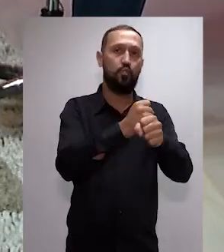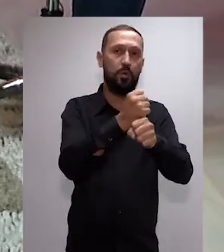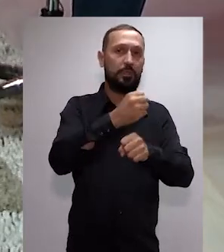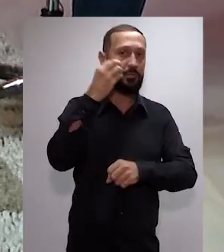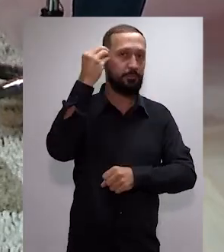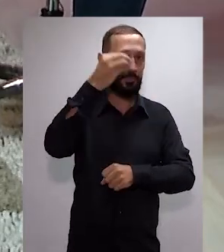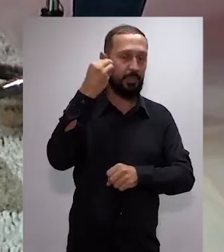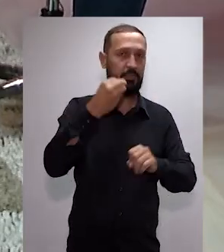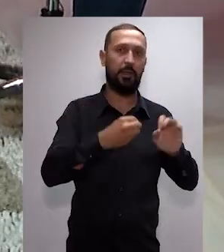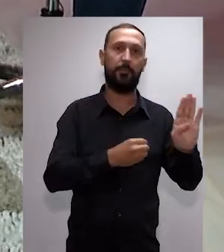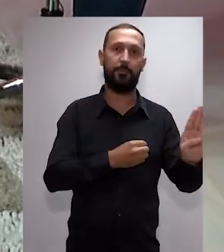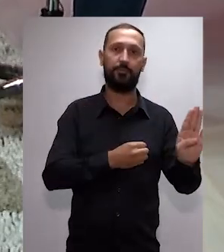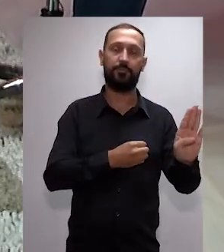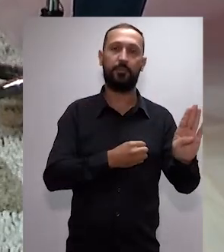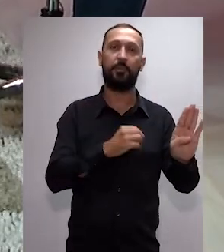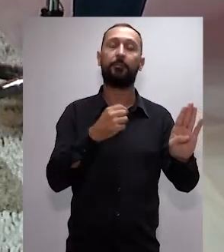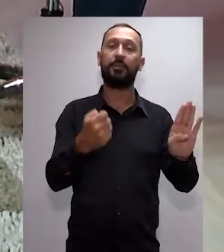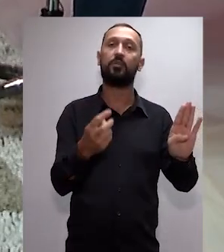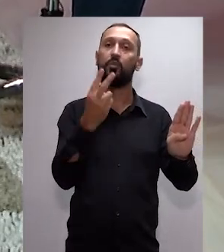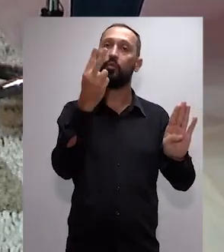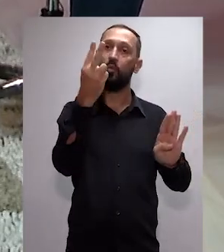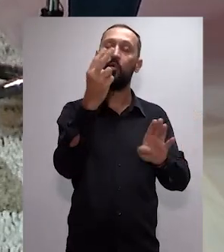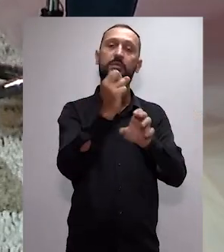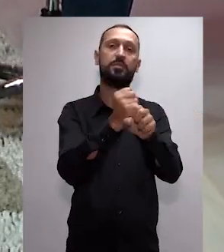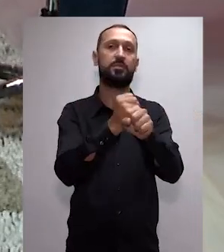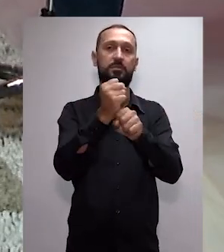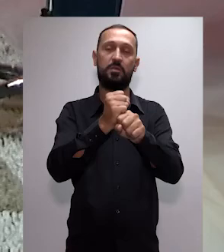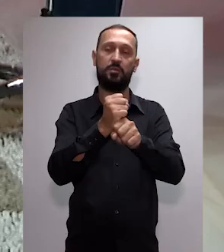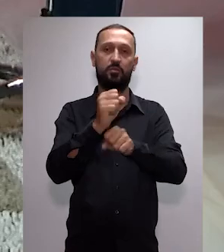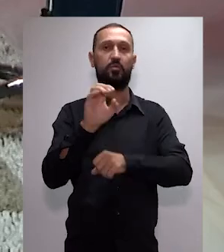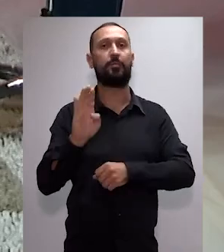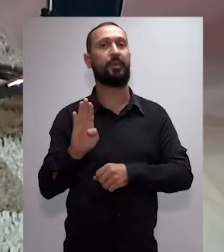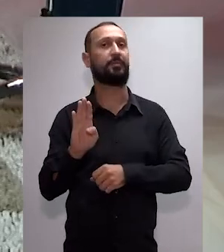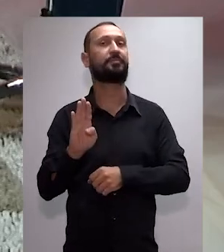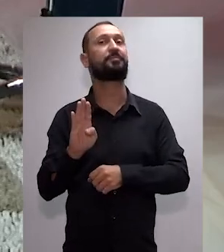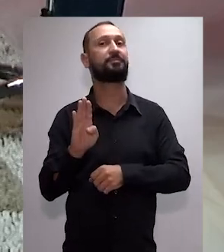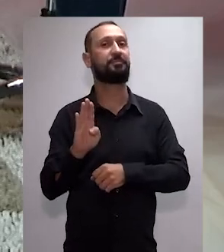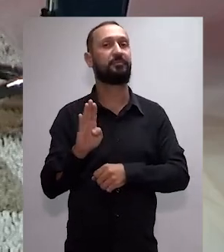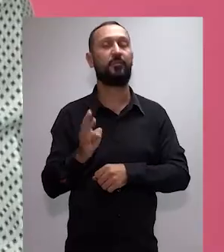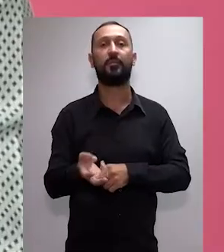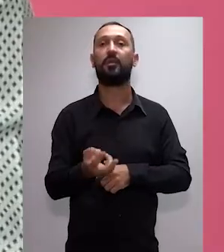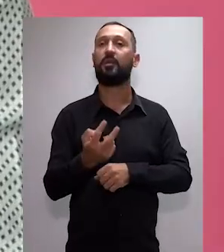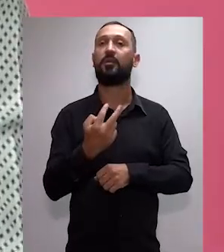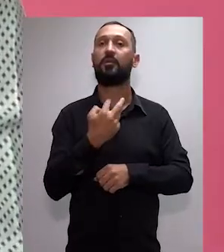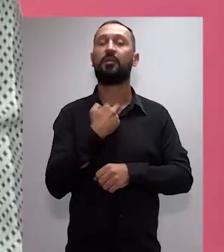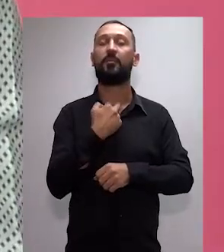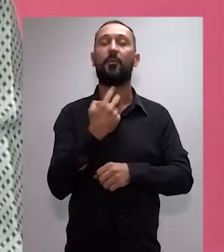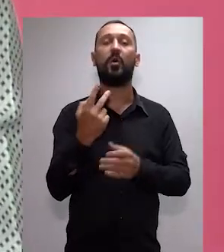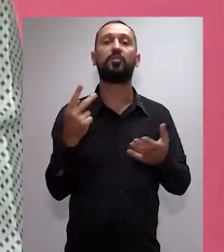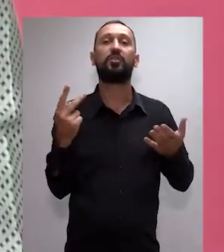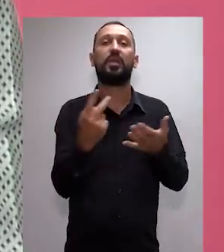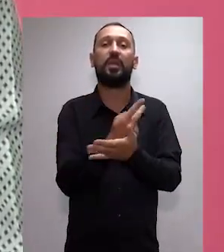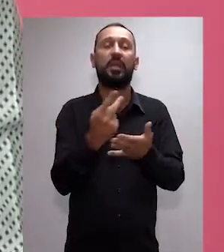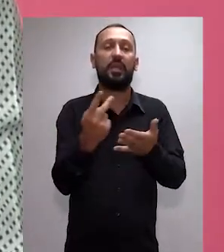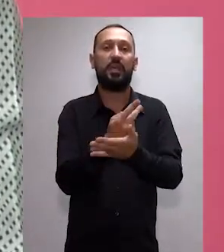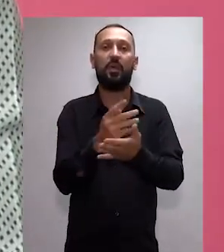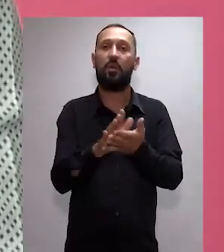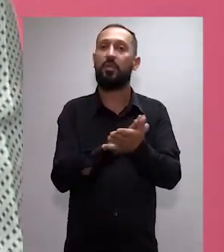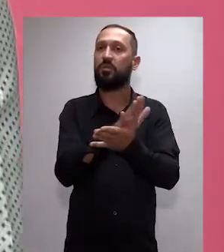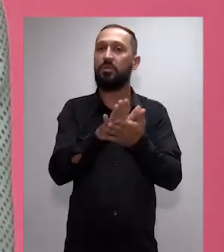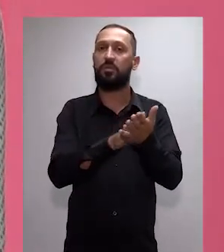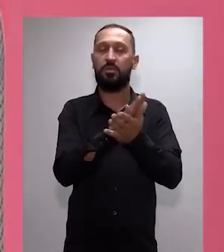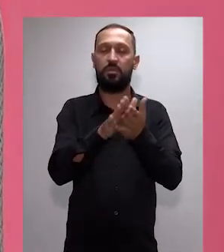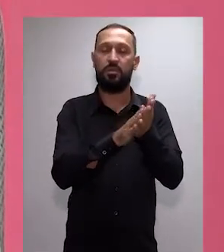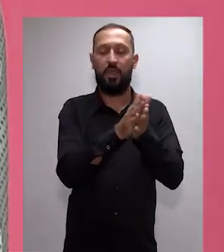de categoria B, ele tem que ter 2 anos de categoria B, tá? E também não pode ter cometido essas